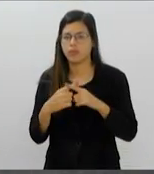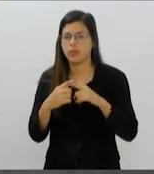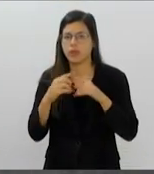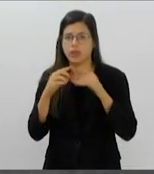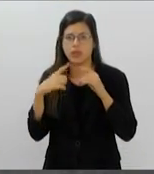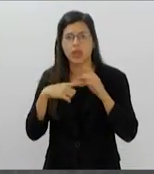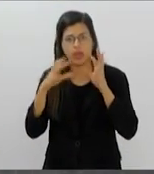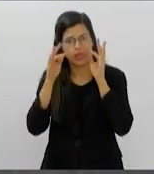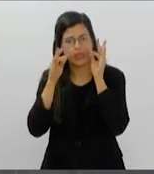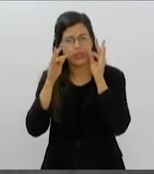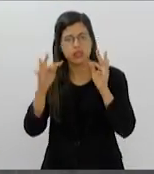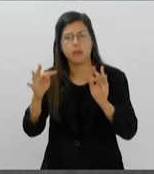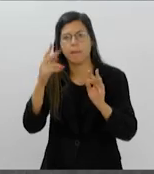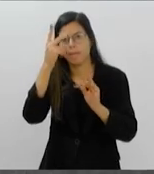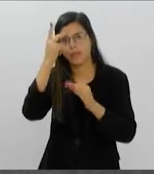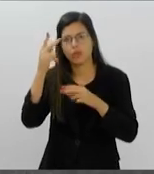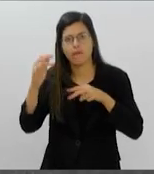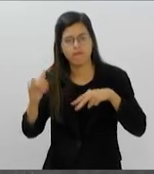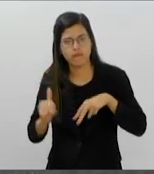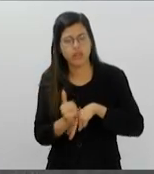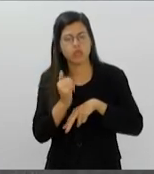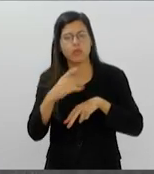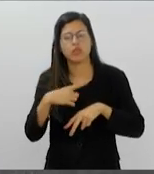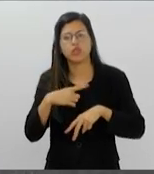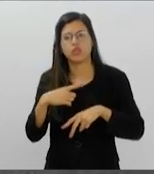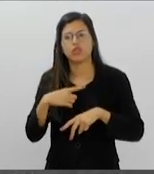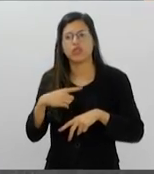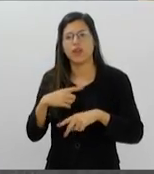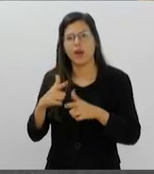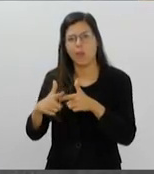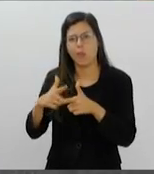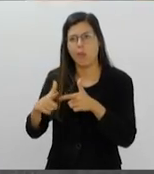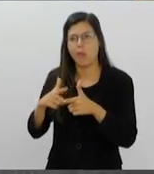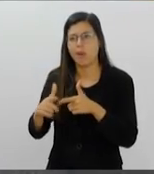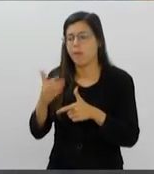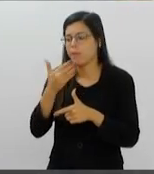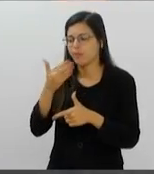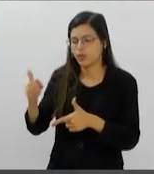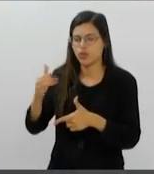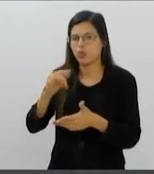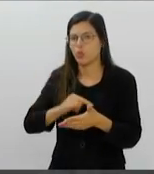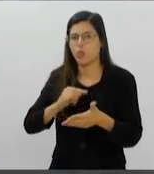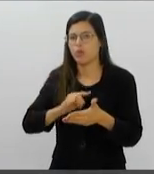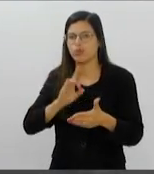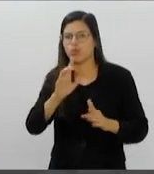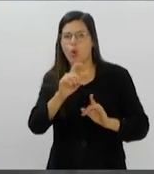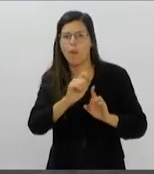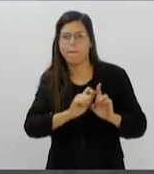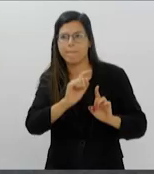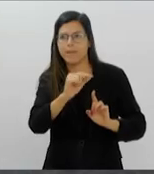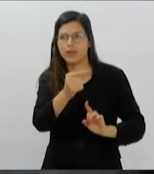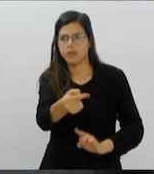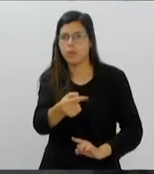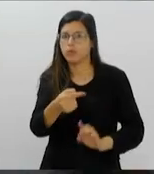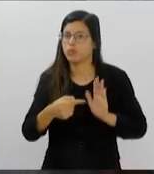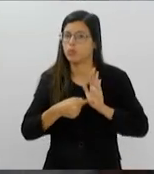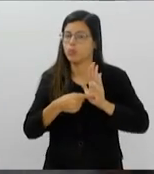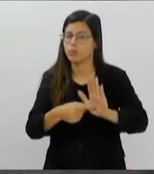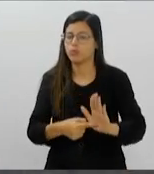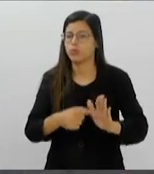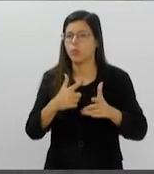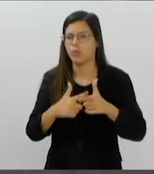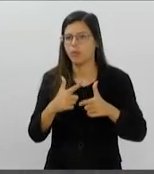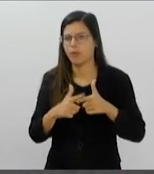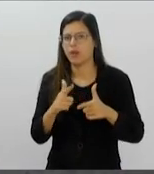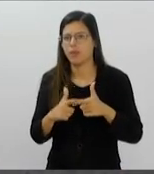que tiveram infecções, pediram um prontuário, só tiveram um prontuário 1 mês depois, onde foi revelado os problemas que